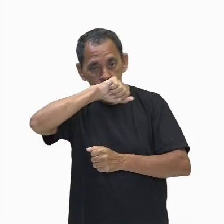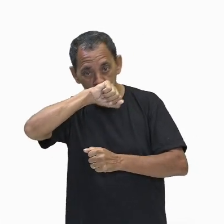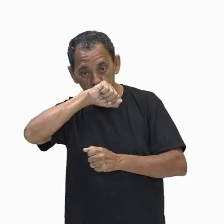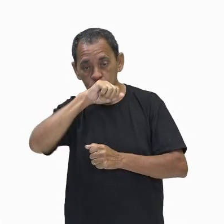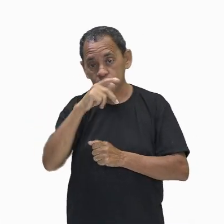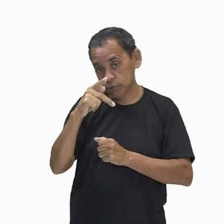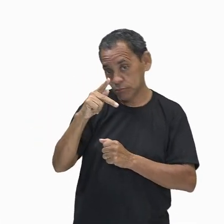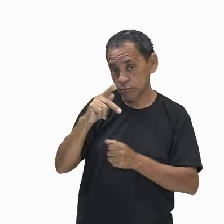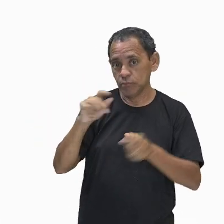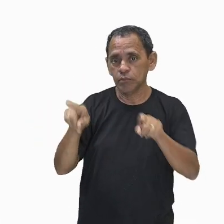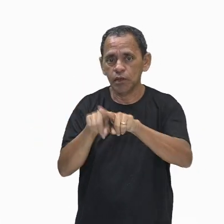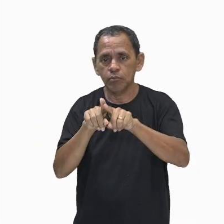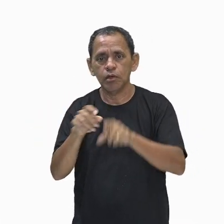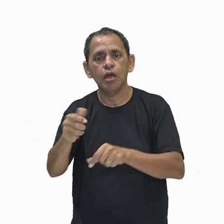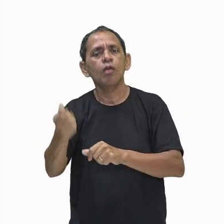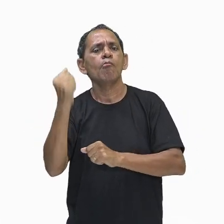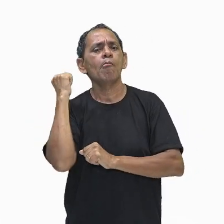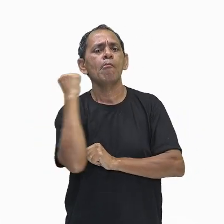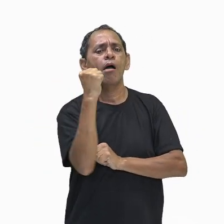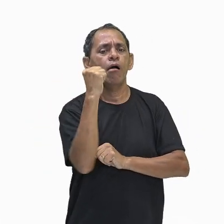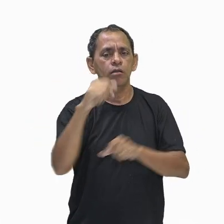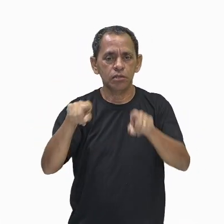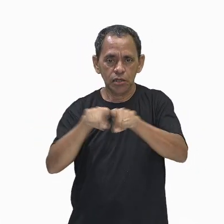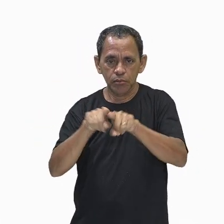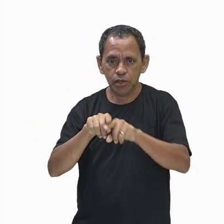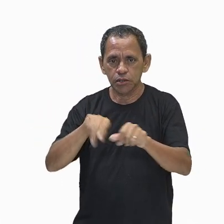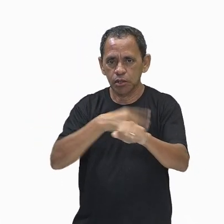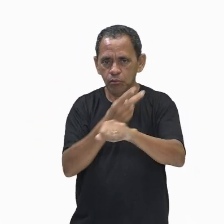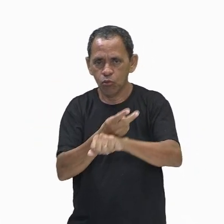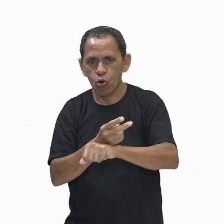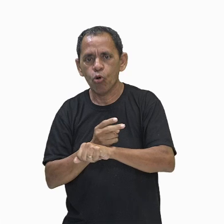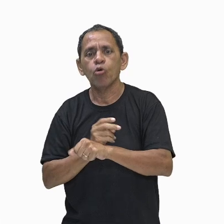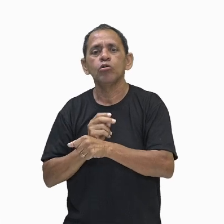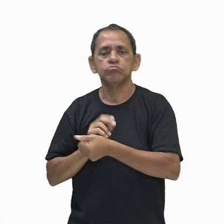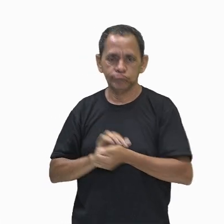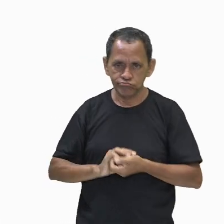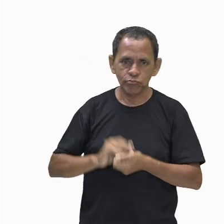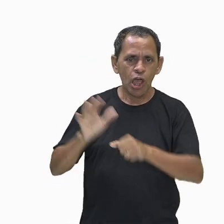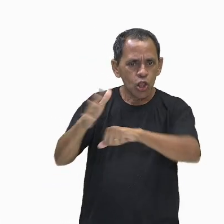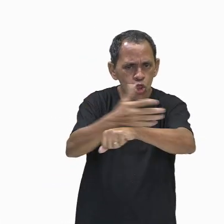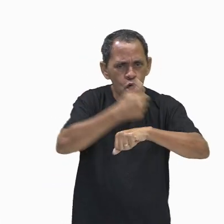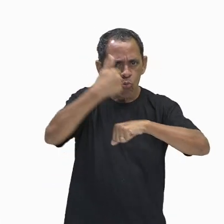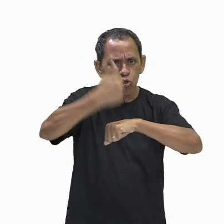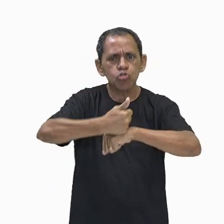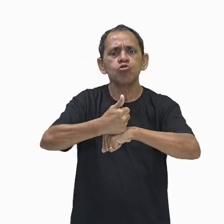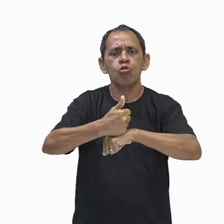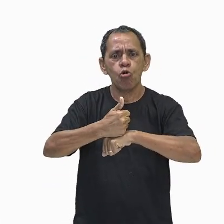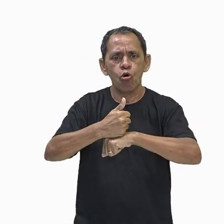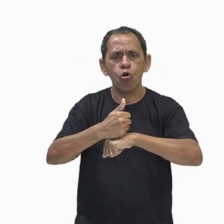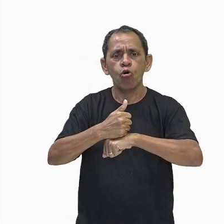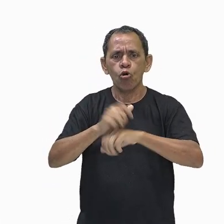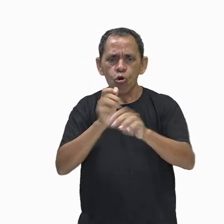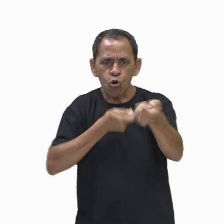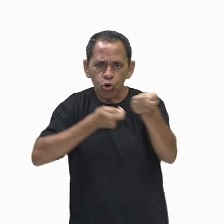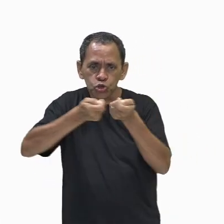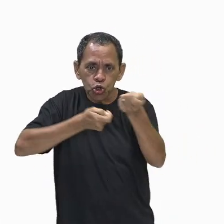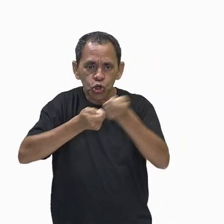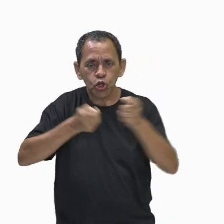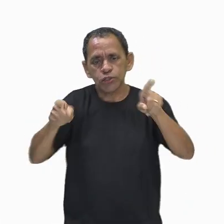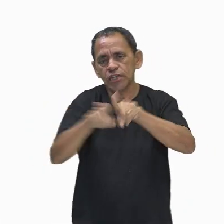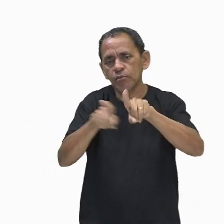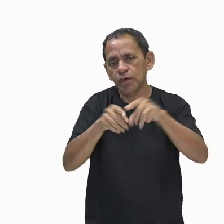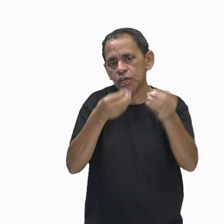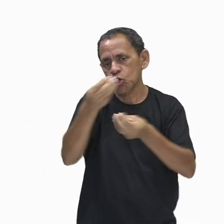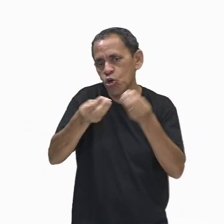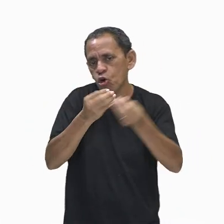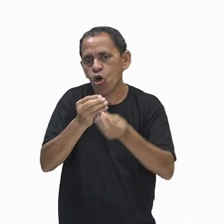assassinado. Após a morte de seu pai, ele conseguiu dominar rapidamente a agitação que estava por se formar e